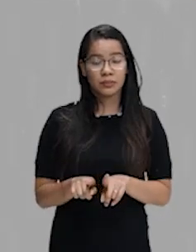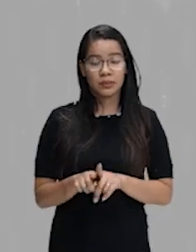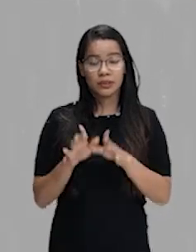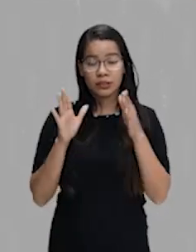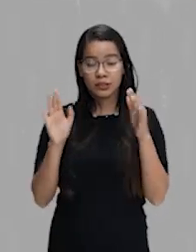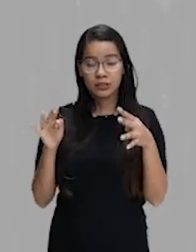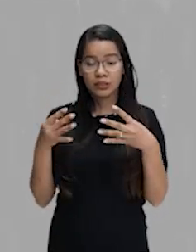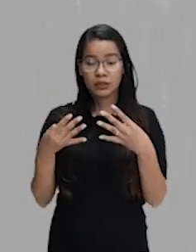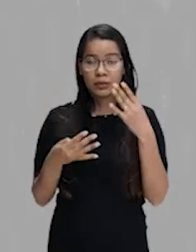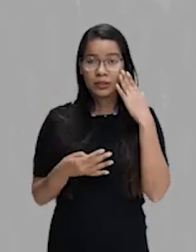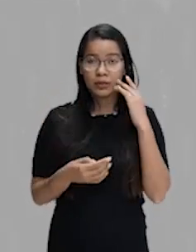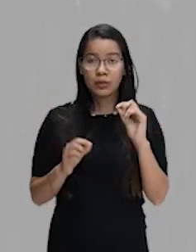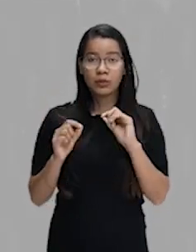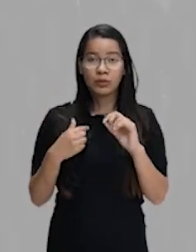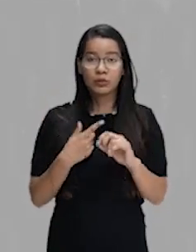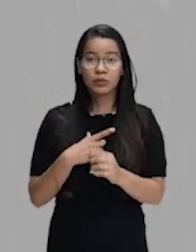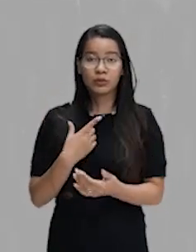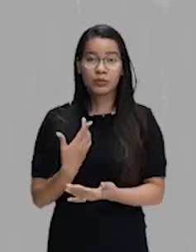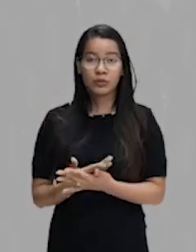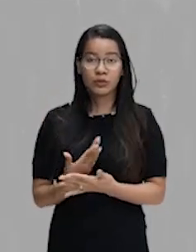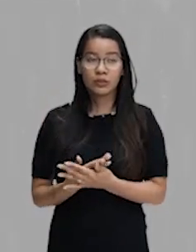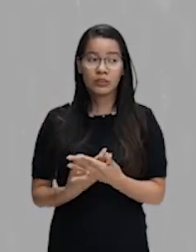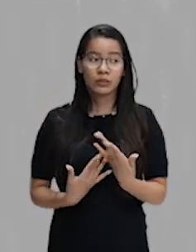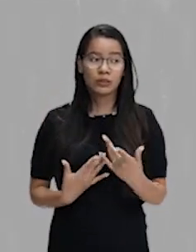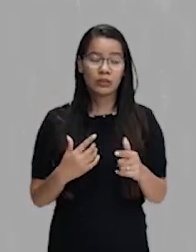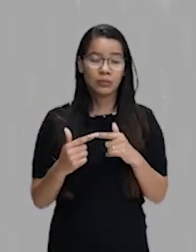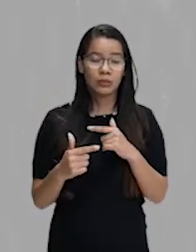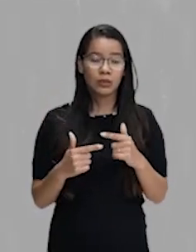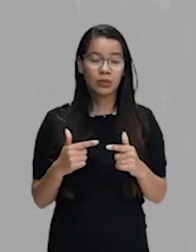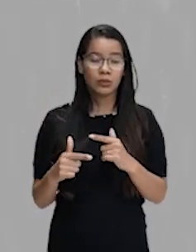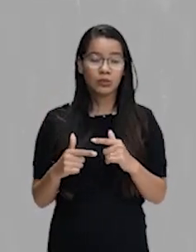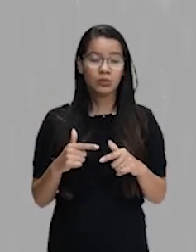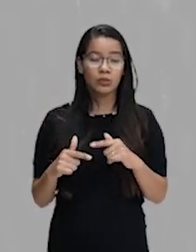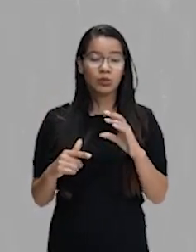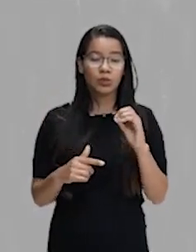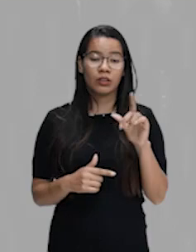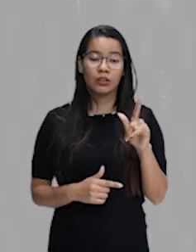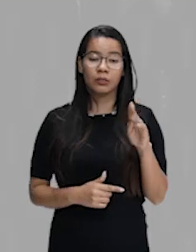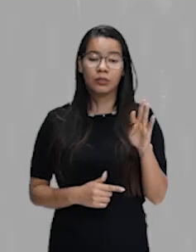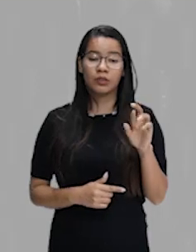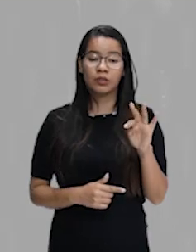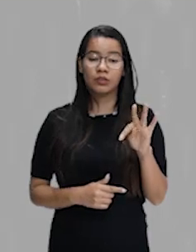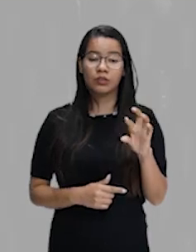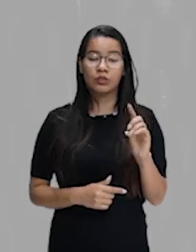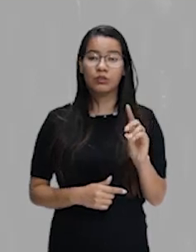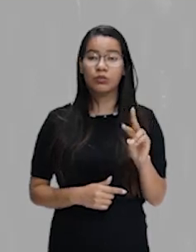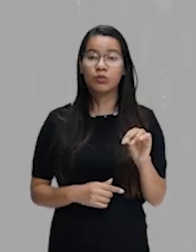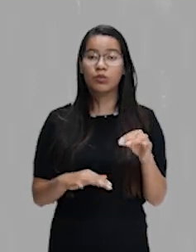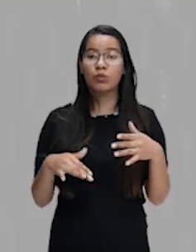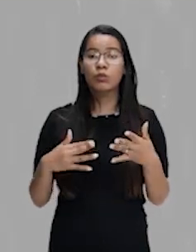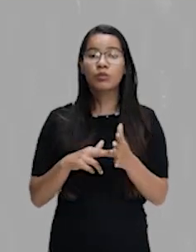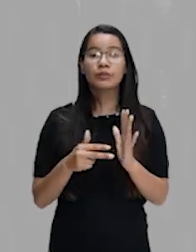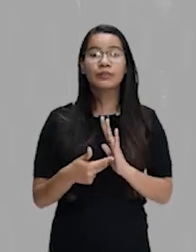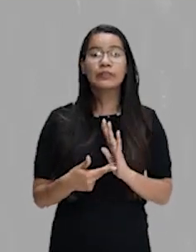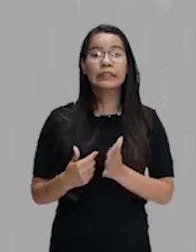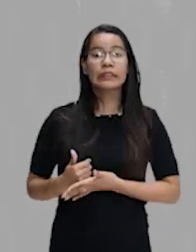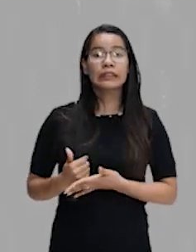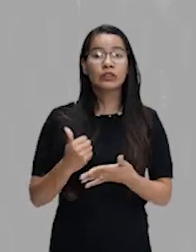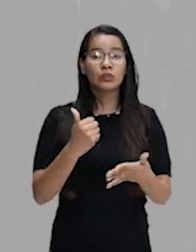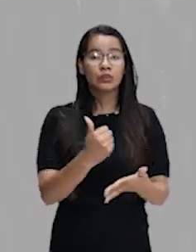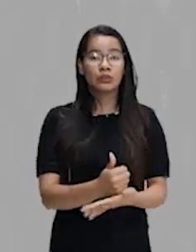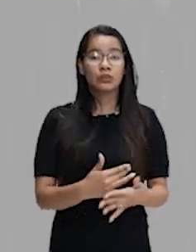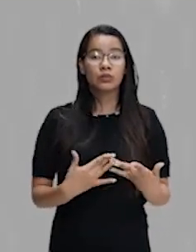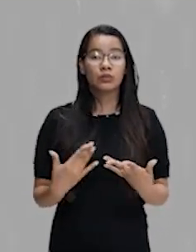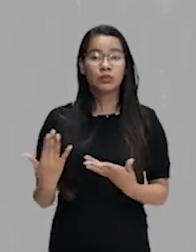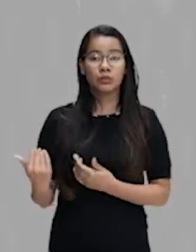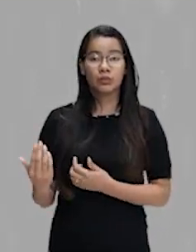atenção para saber o que a gente está estudando. Então vamos lá, trabalho colaborativo. Colaborativo vem de quê? De colaborar. Os